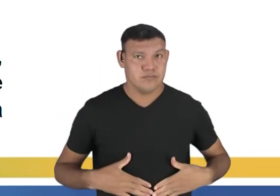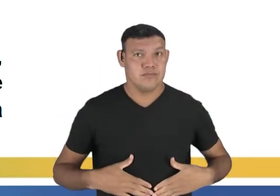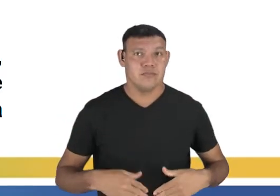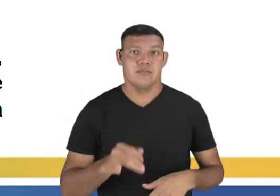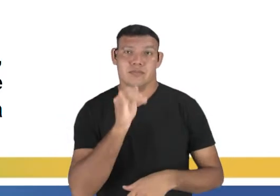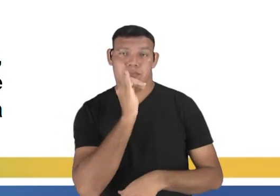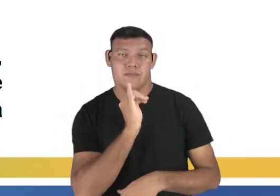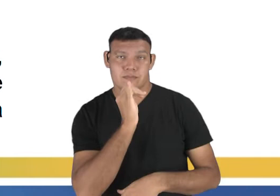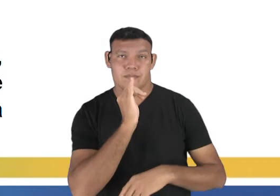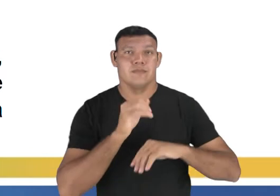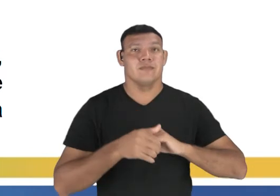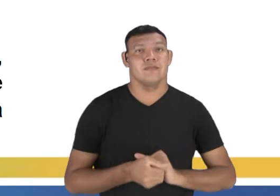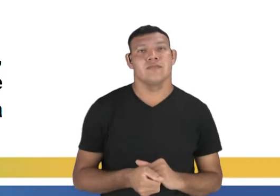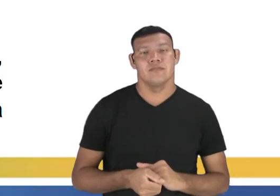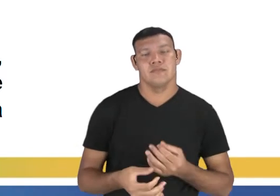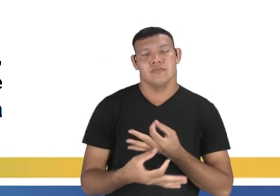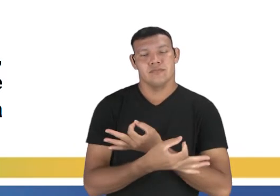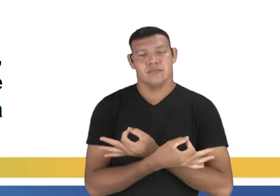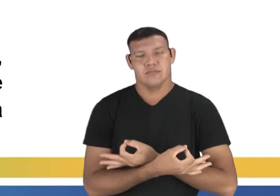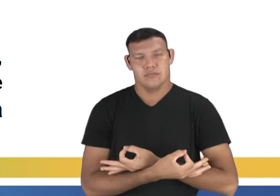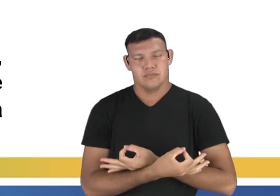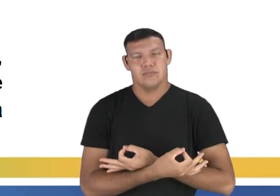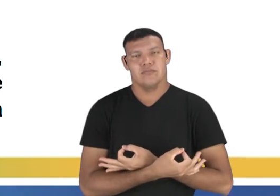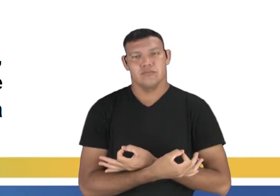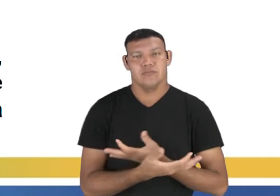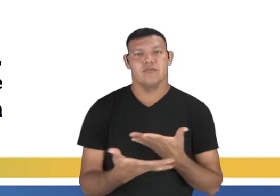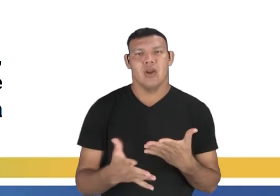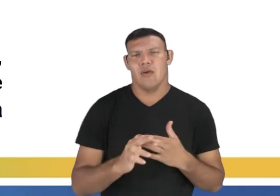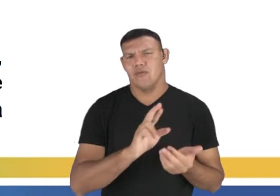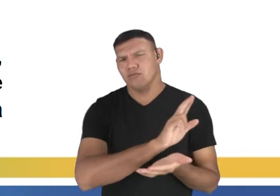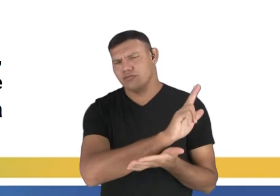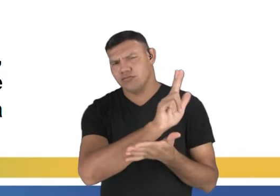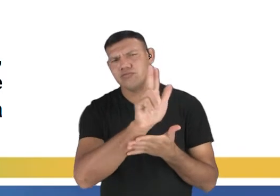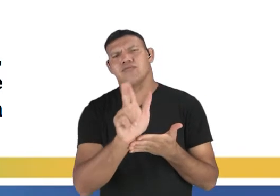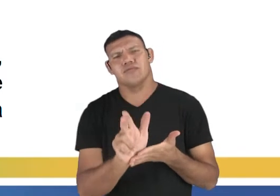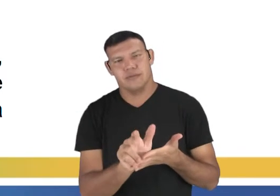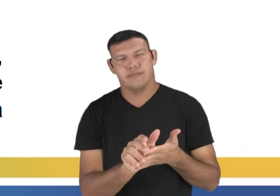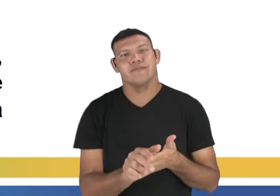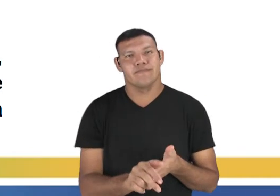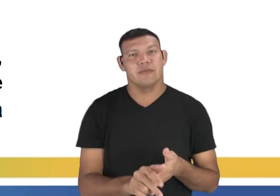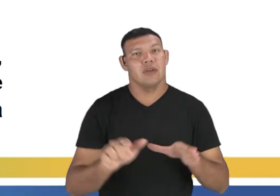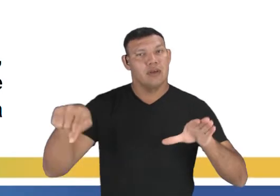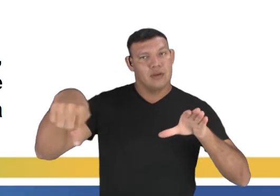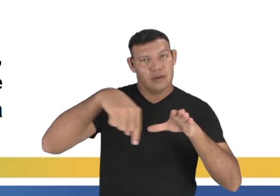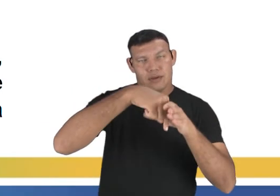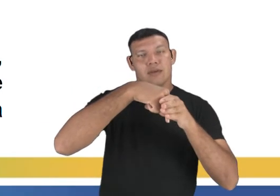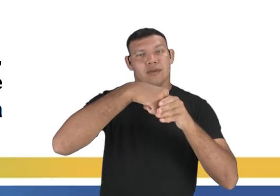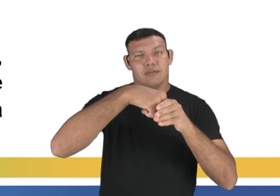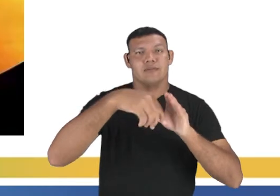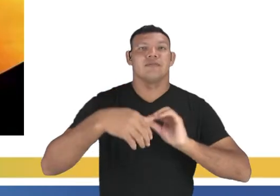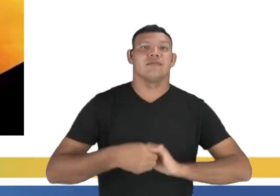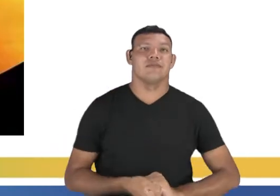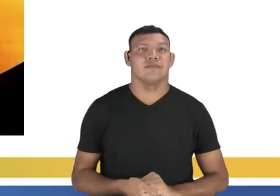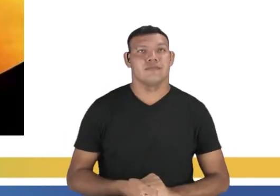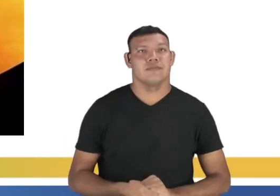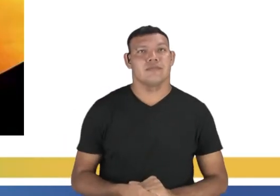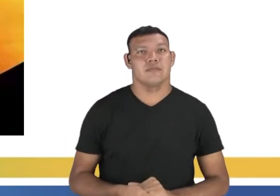de ginástica: yoga, a massoterapia, tudo entraria como ginástica de conscientização corporal,